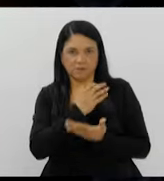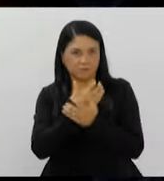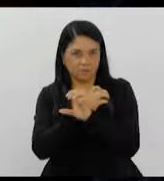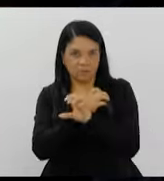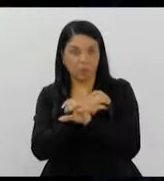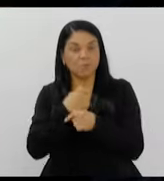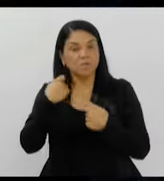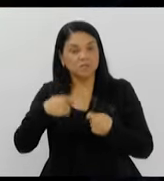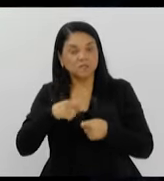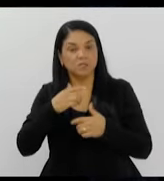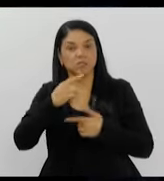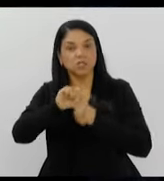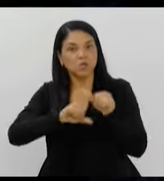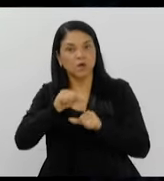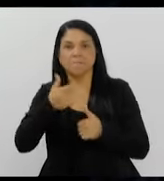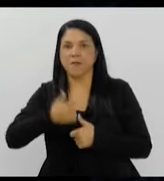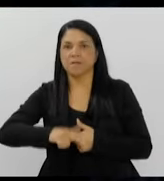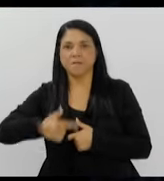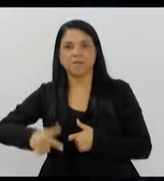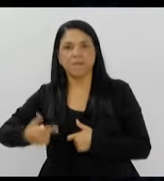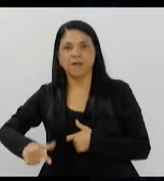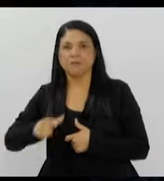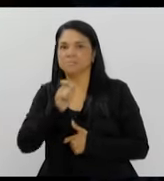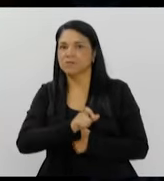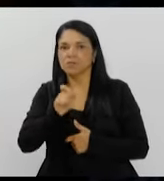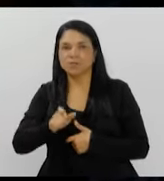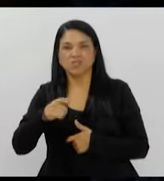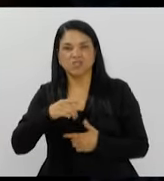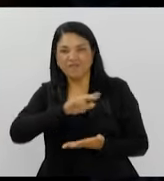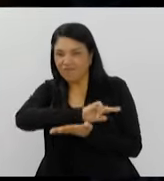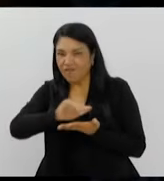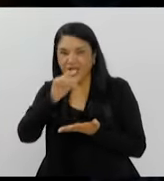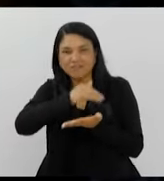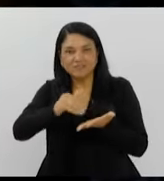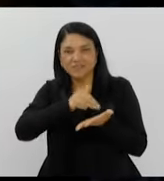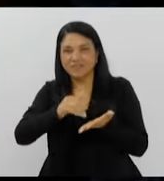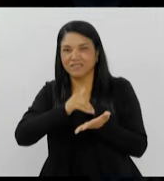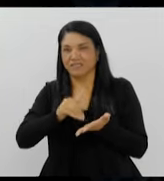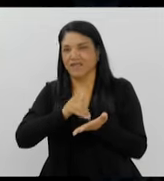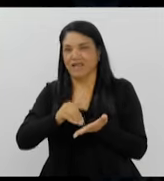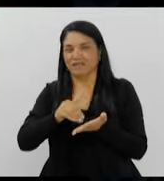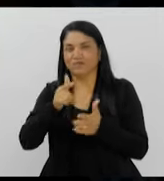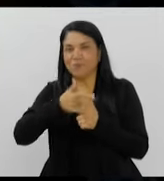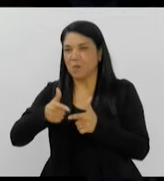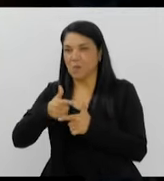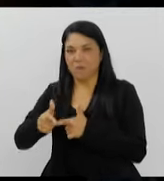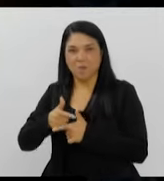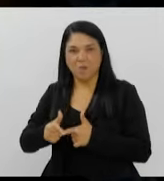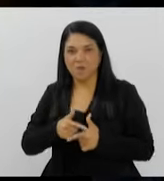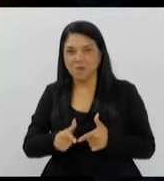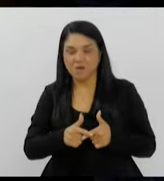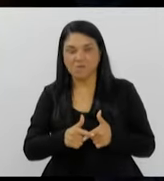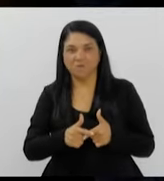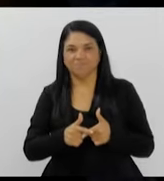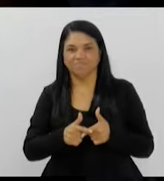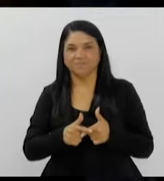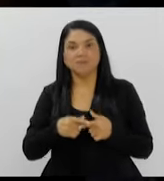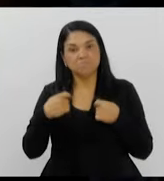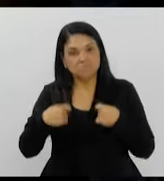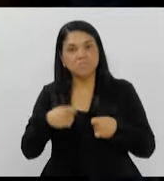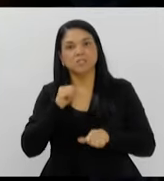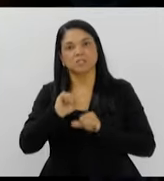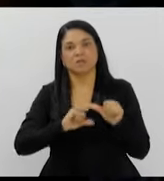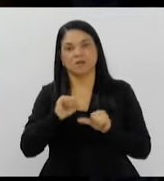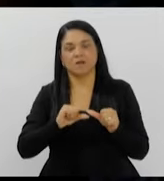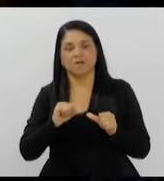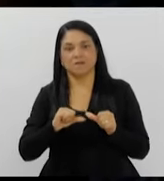trocar muito mais tem muito secretário que lhe desgasta muito mais e que deveria ser